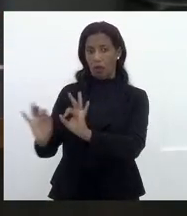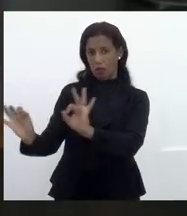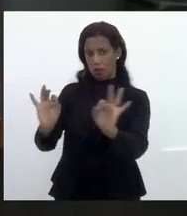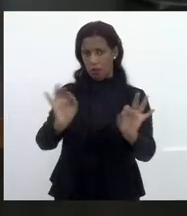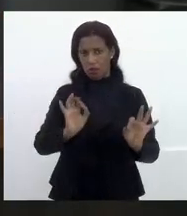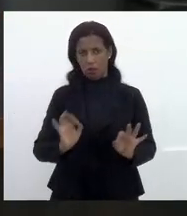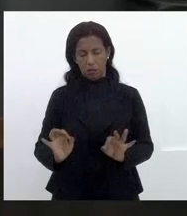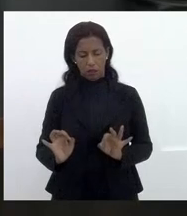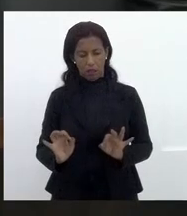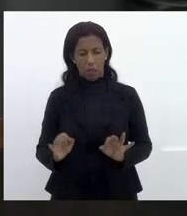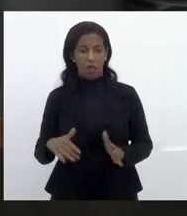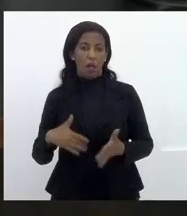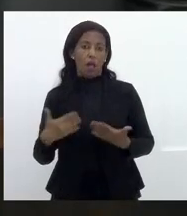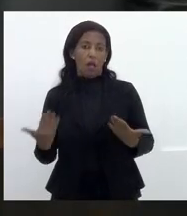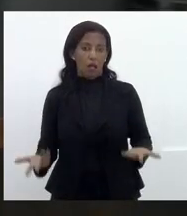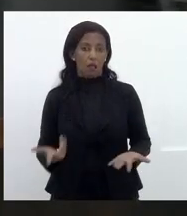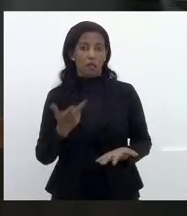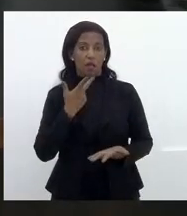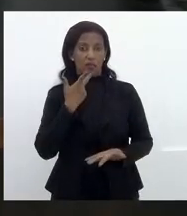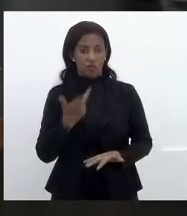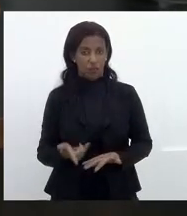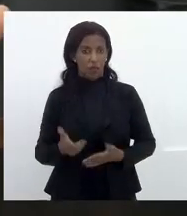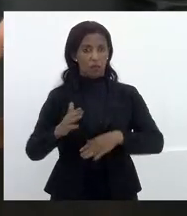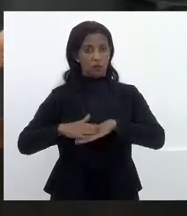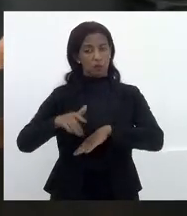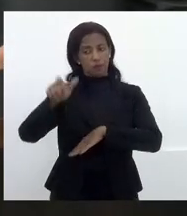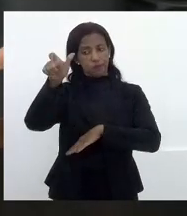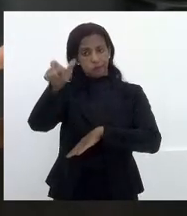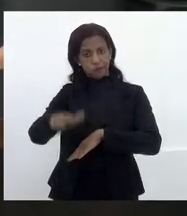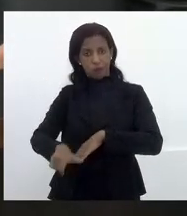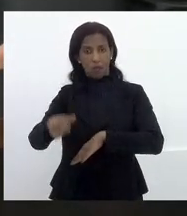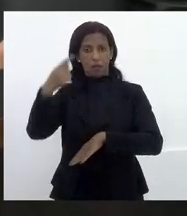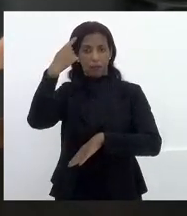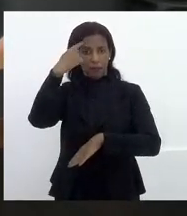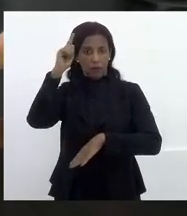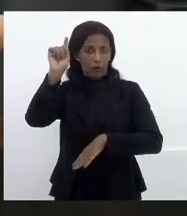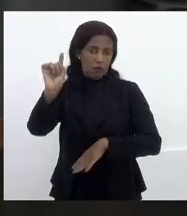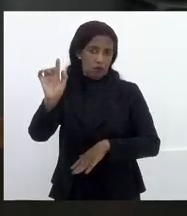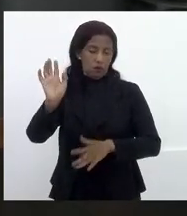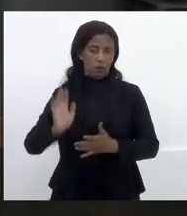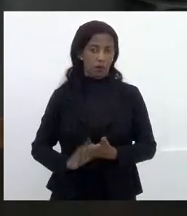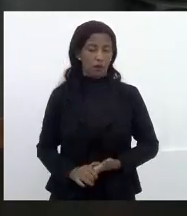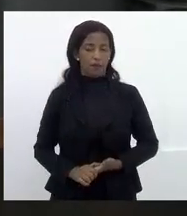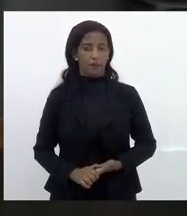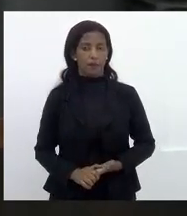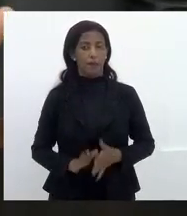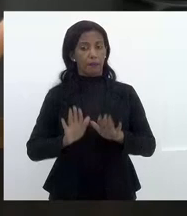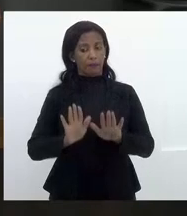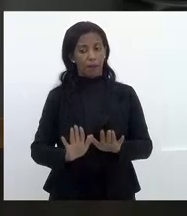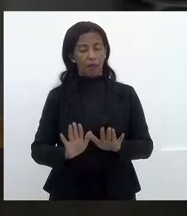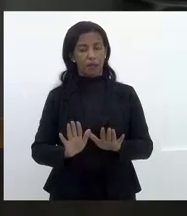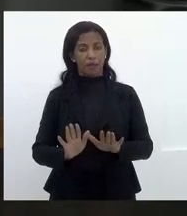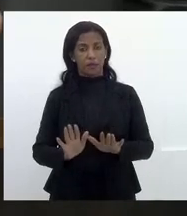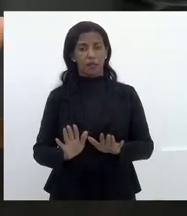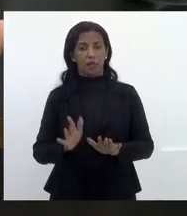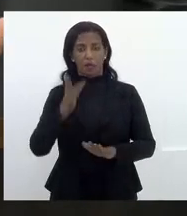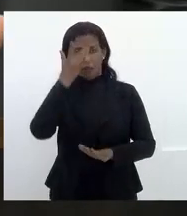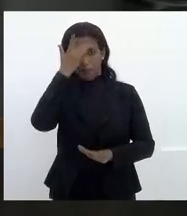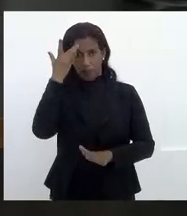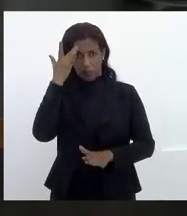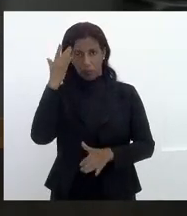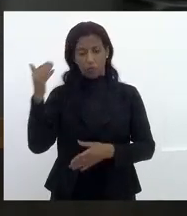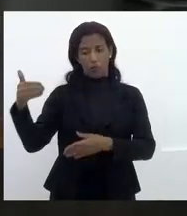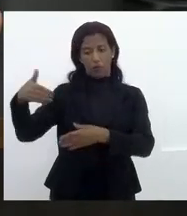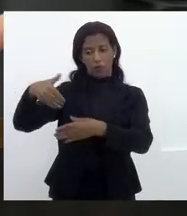ninguém até as falas do caráter ideológico mas pelo menos aqueles que vão